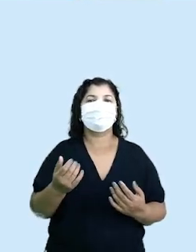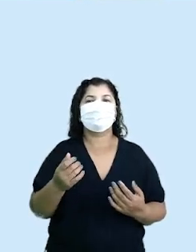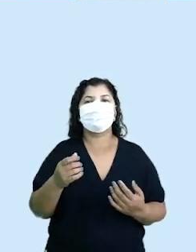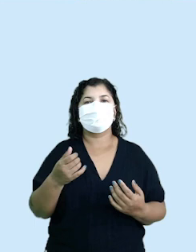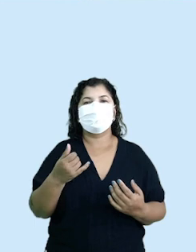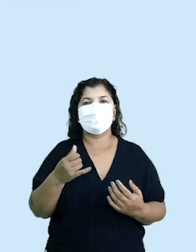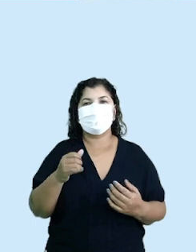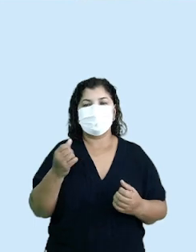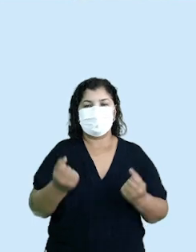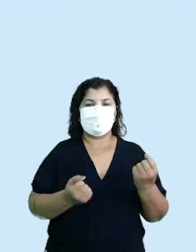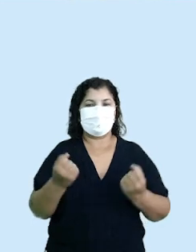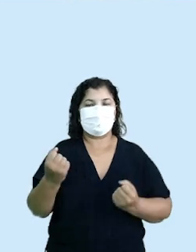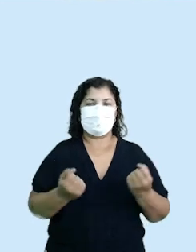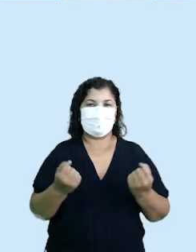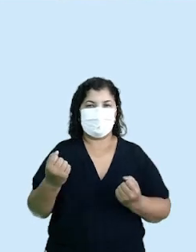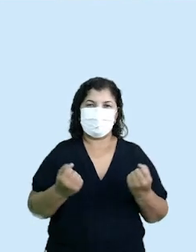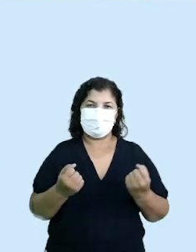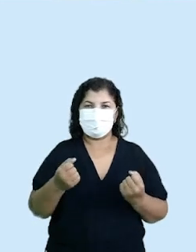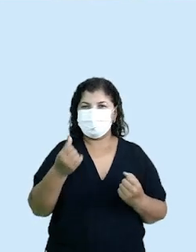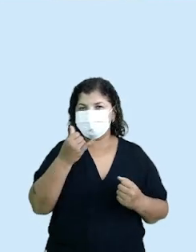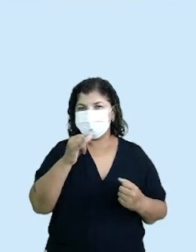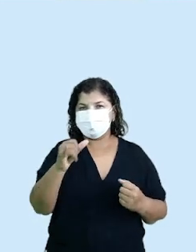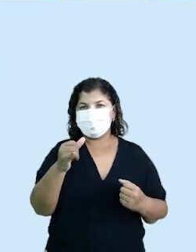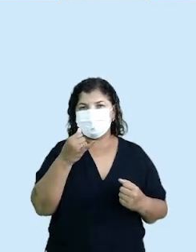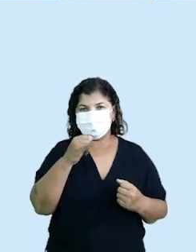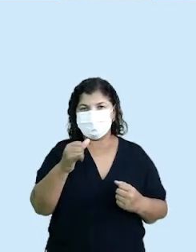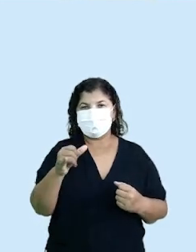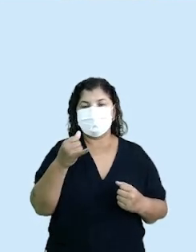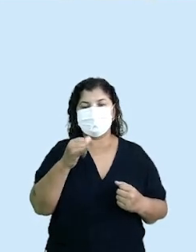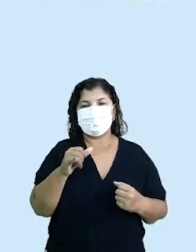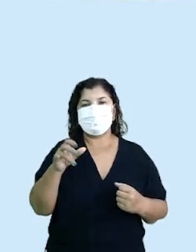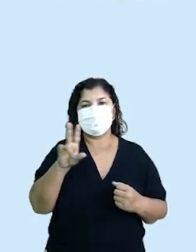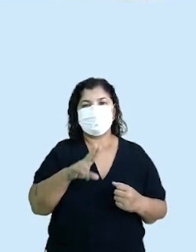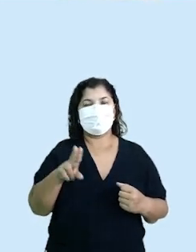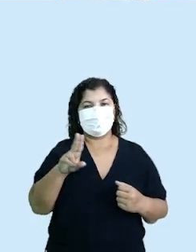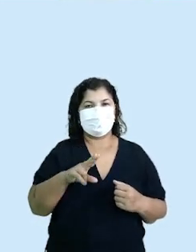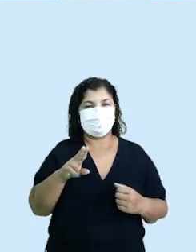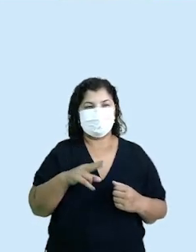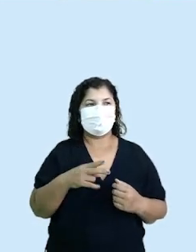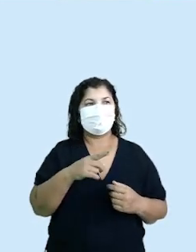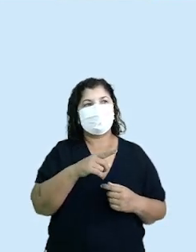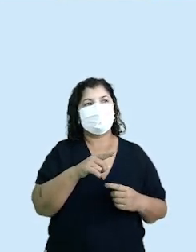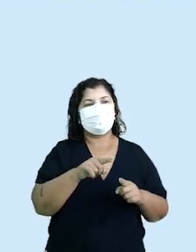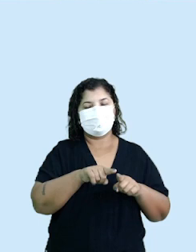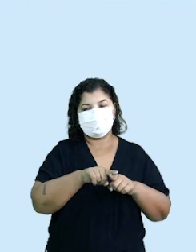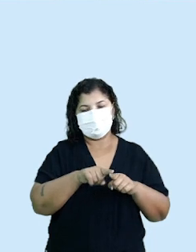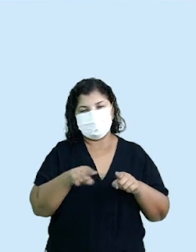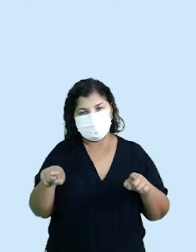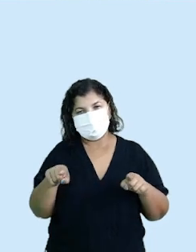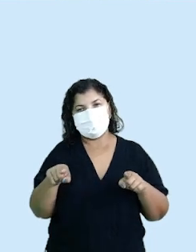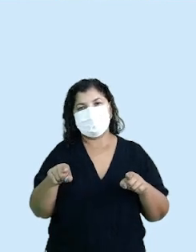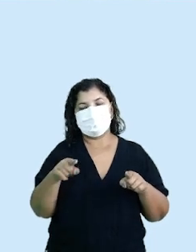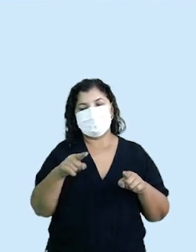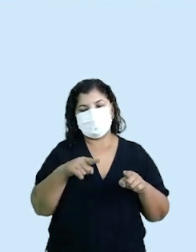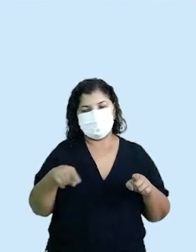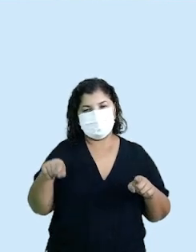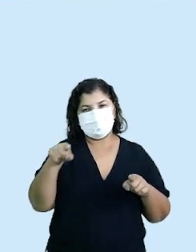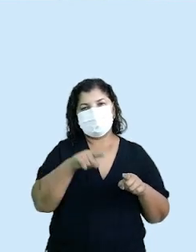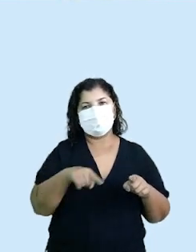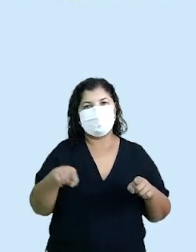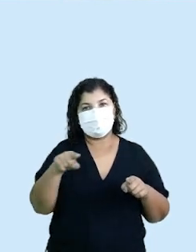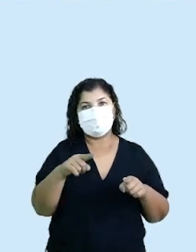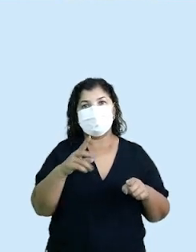elétricos, a gente usa as duas situações. Algumas pilhas em série, para fazer com que a voltagem seja alta